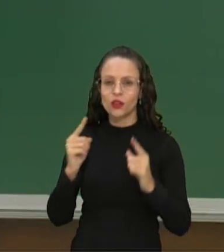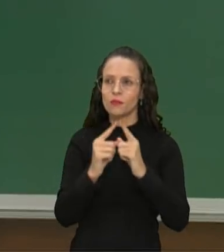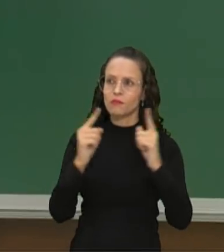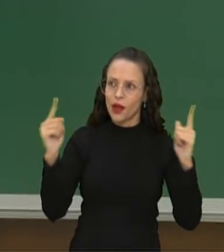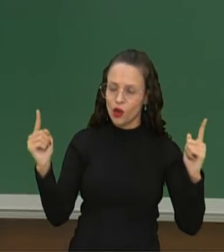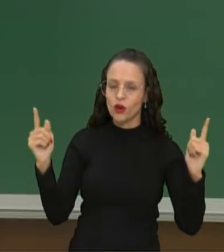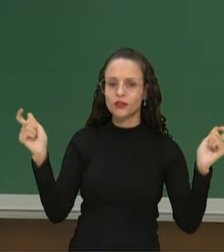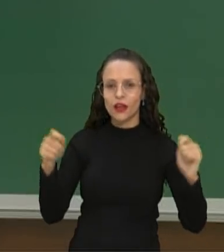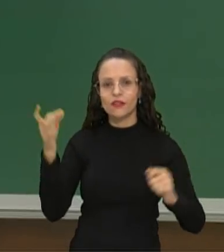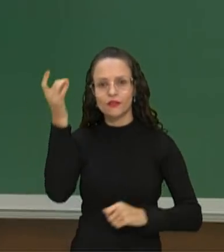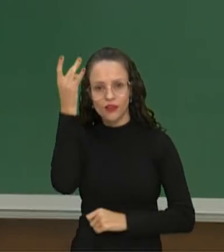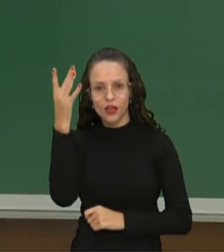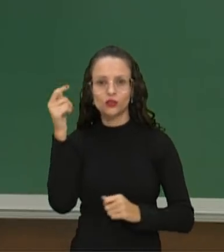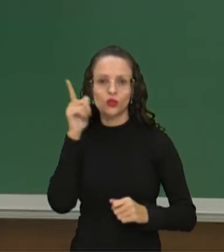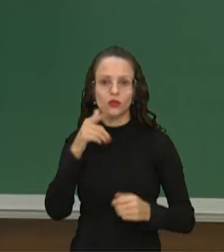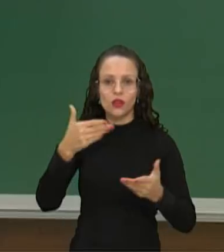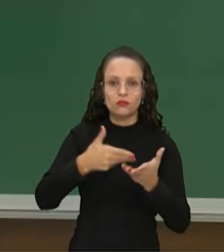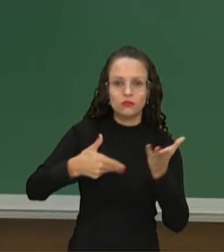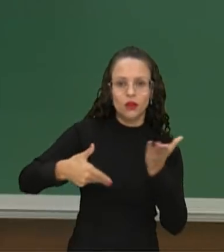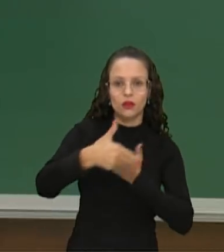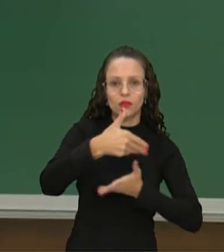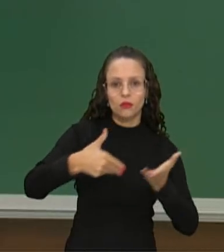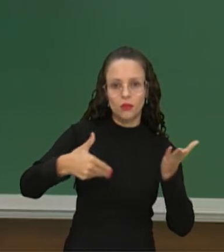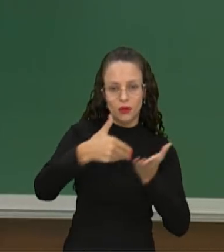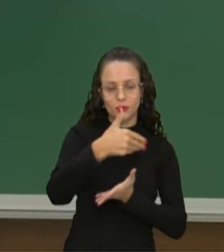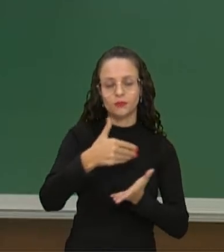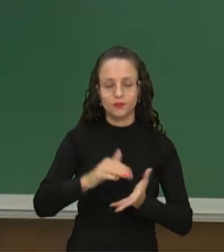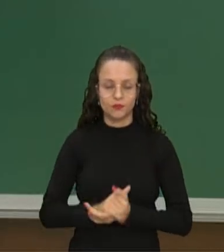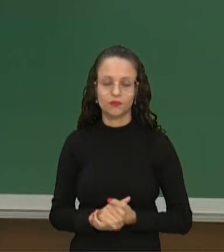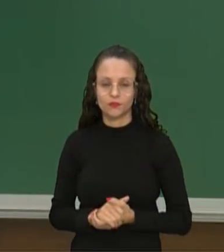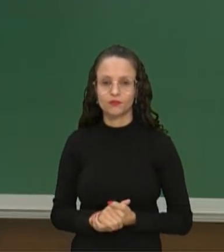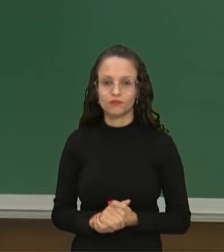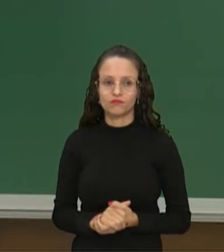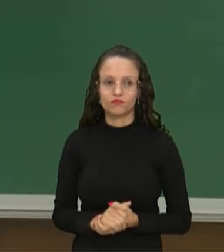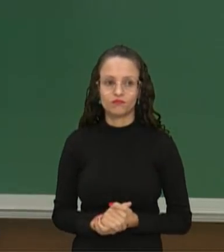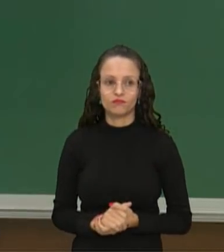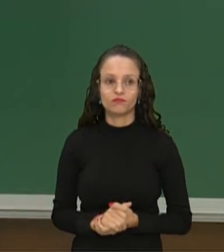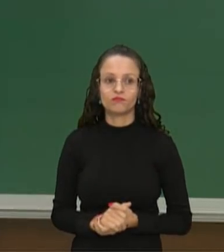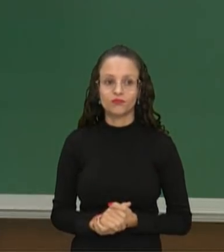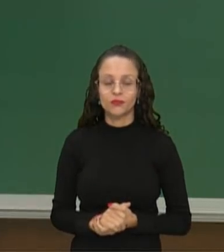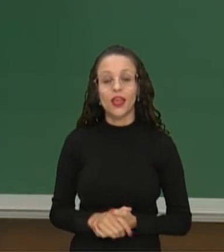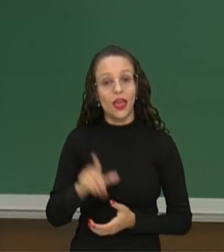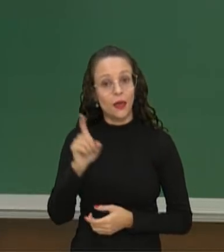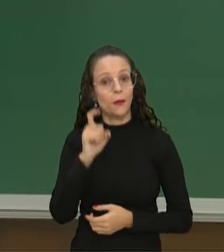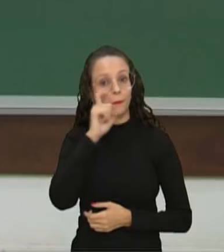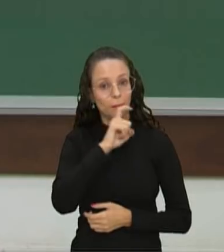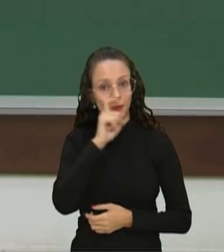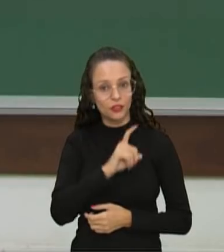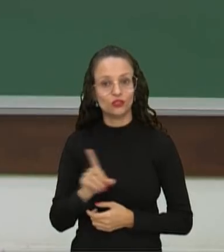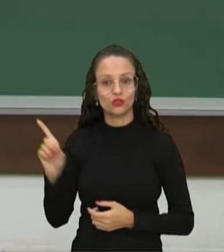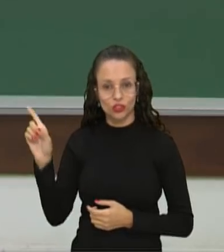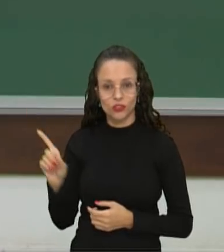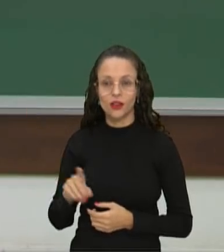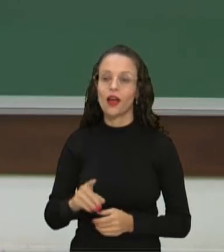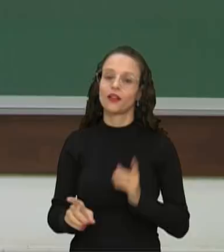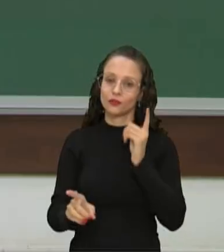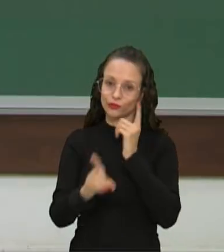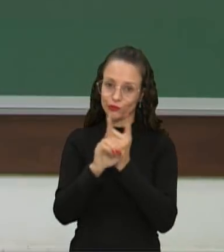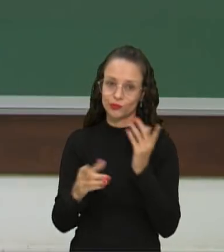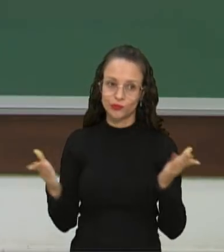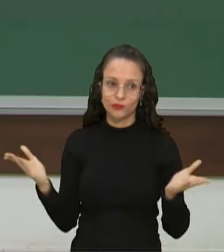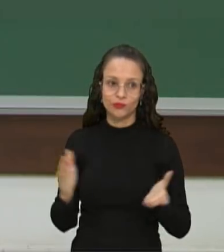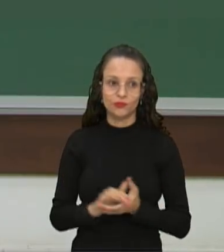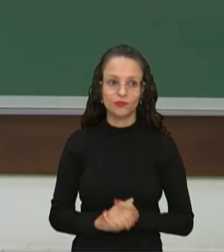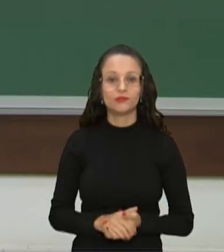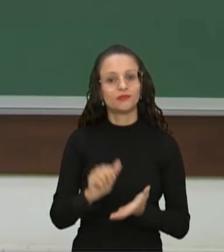distância, mais fácil de ocorrer a permuta, mais fácil de ocorrer o crossing over, ok? Então, é mentira. A gente acabou de descobrir isso.